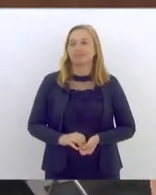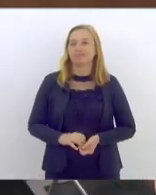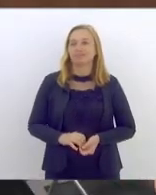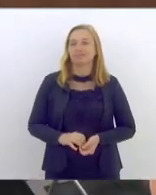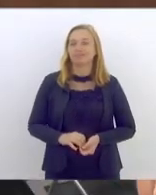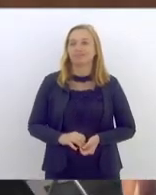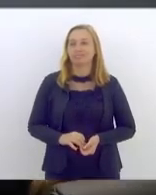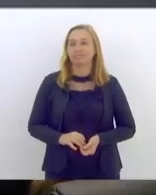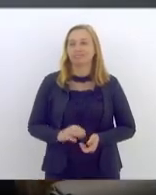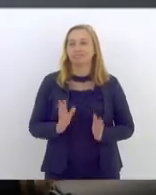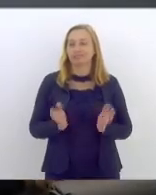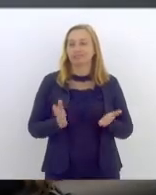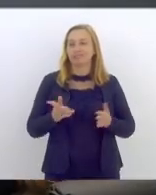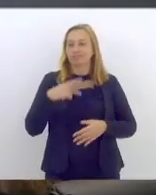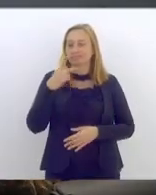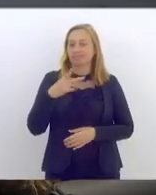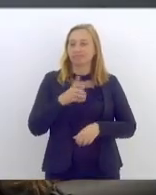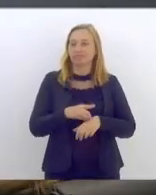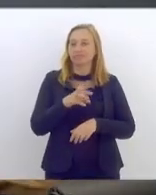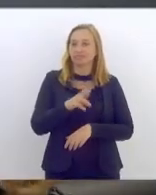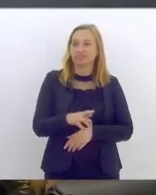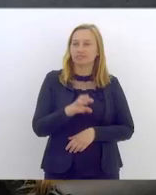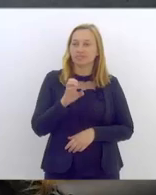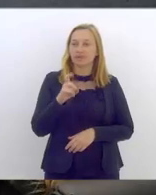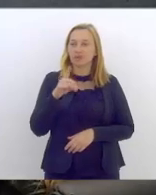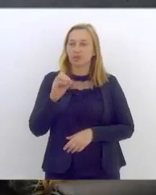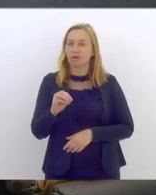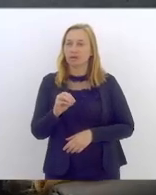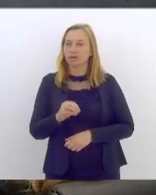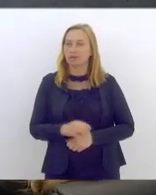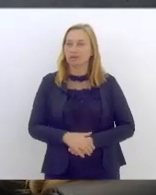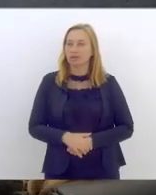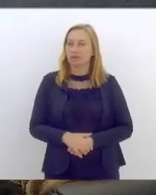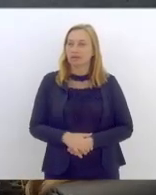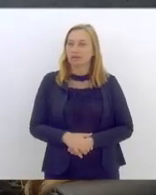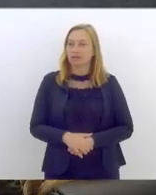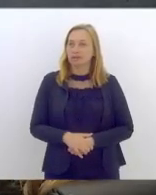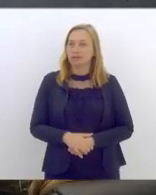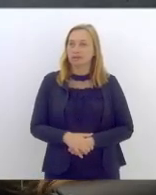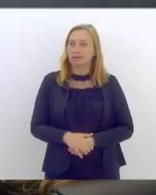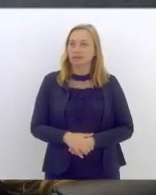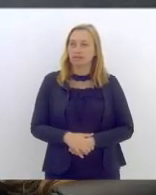passo a palavra agora ao Dr Eduardo da Silva Lima Neto